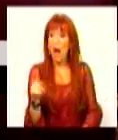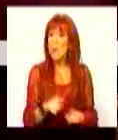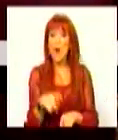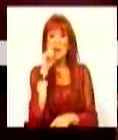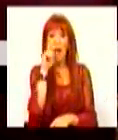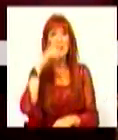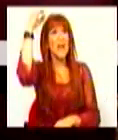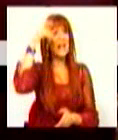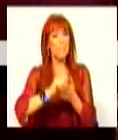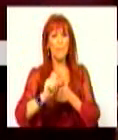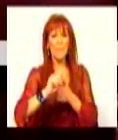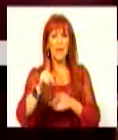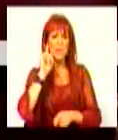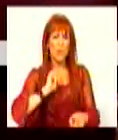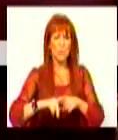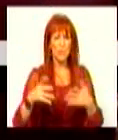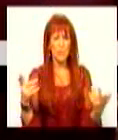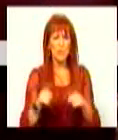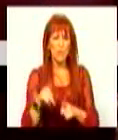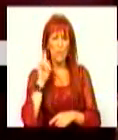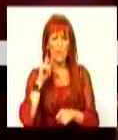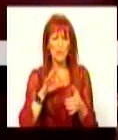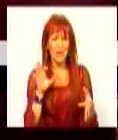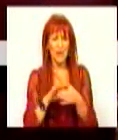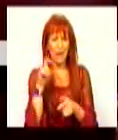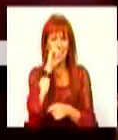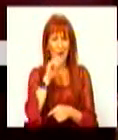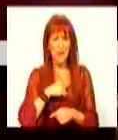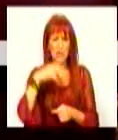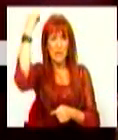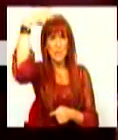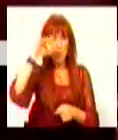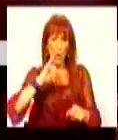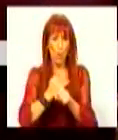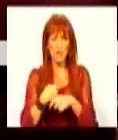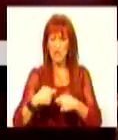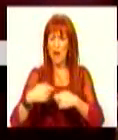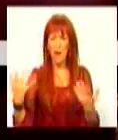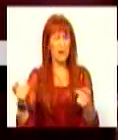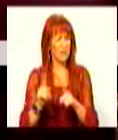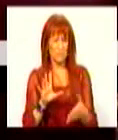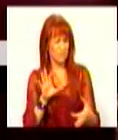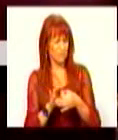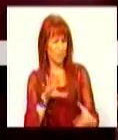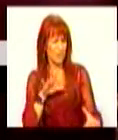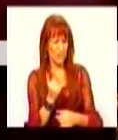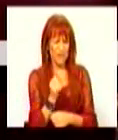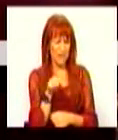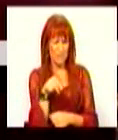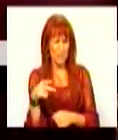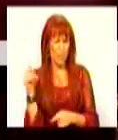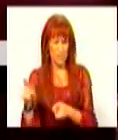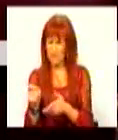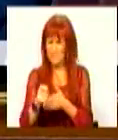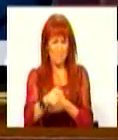gás e eletricidade. Senhora deputada, os valores relativos ao gás e eletricidade e outros consumíveis não saem dos 20 mil euros para